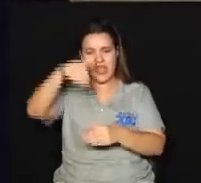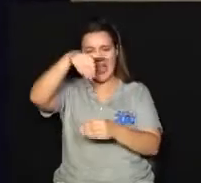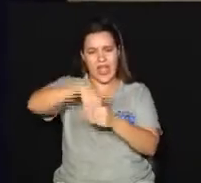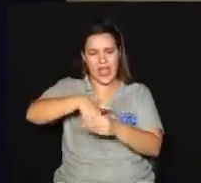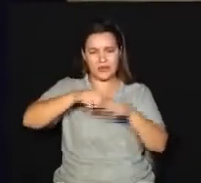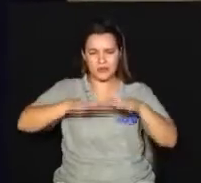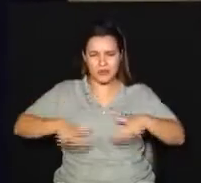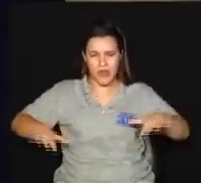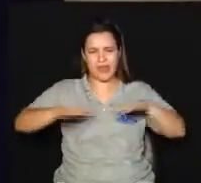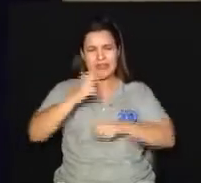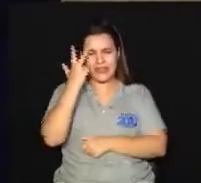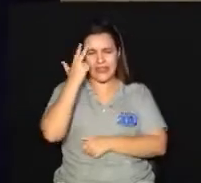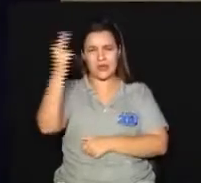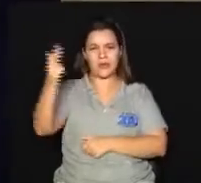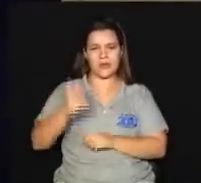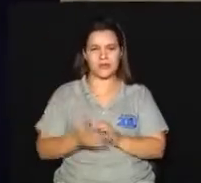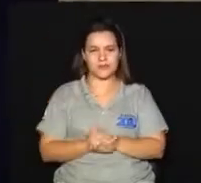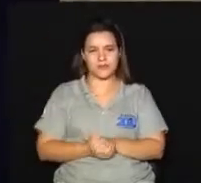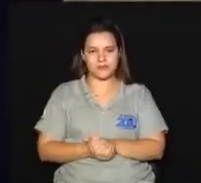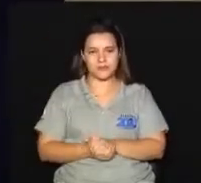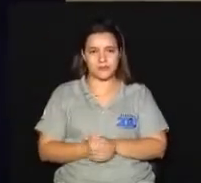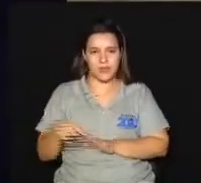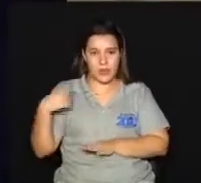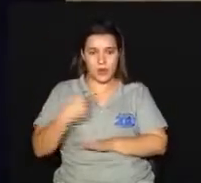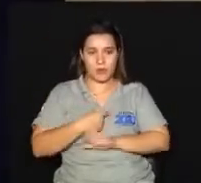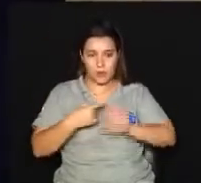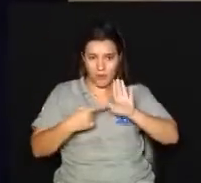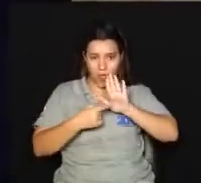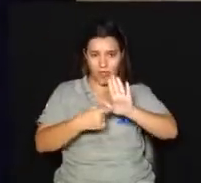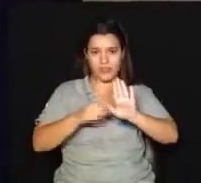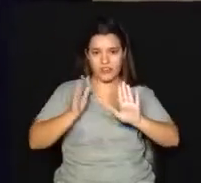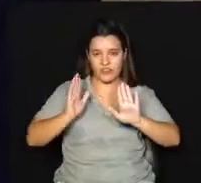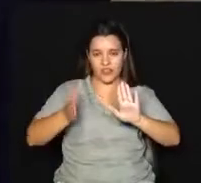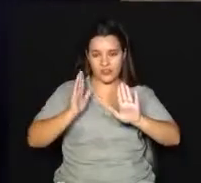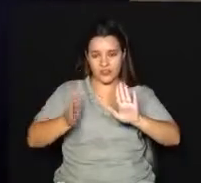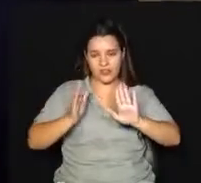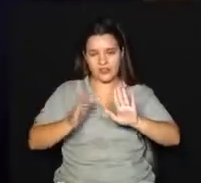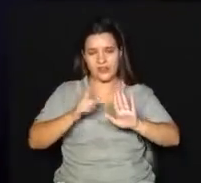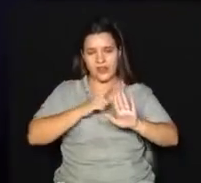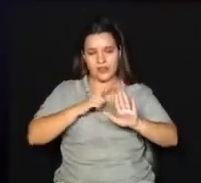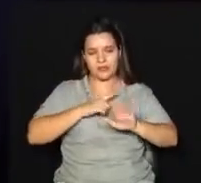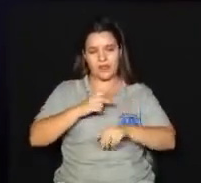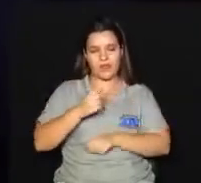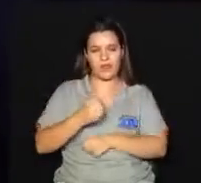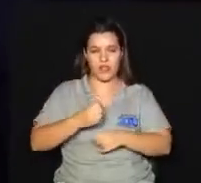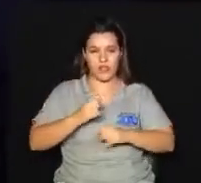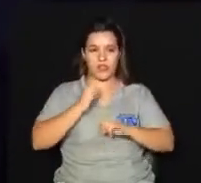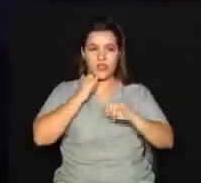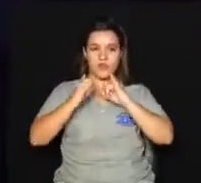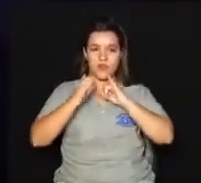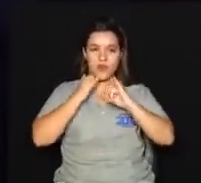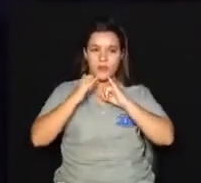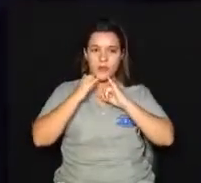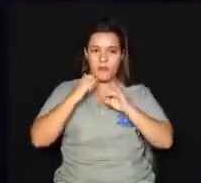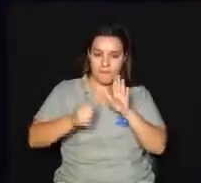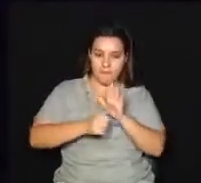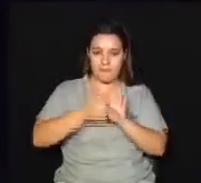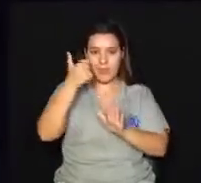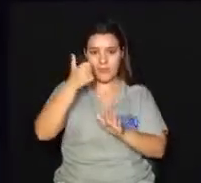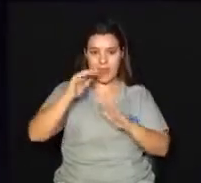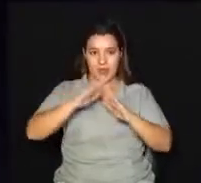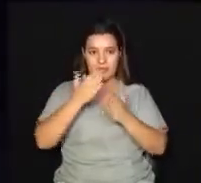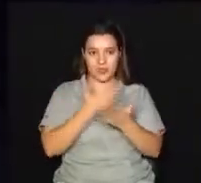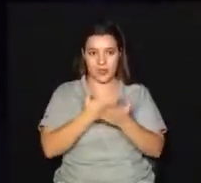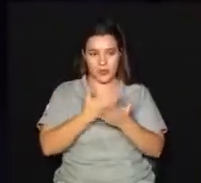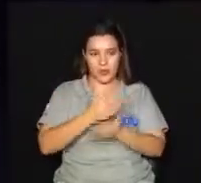de modo geral sossegada. Doutor, nós mostramos já a transmissão dos dados da primeira escola que chegou aqui, a